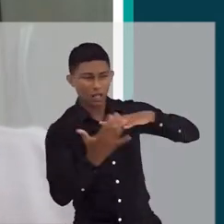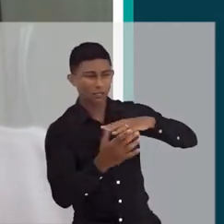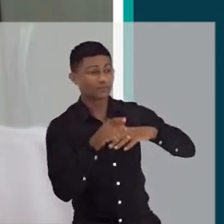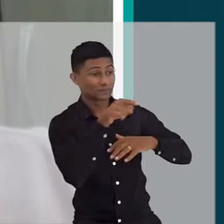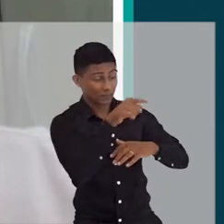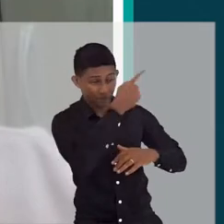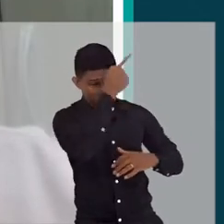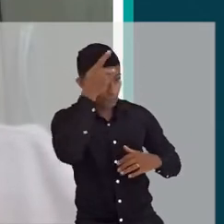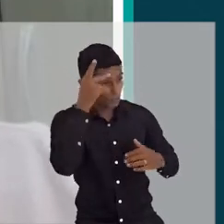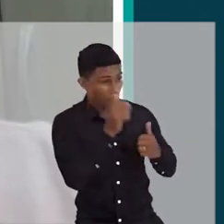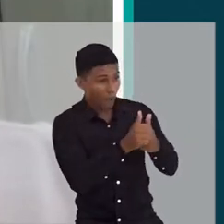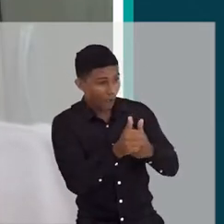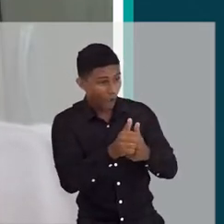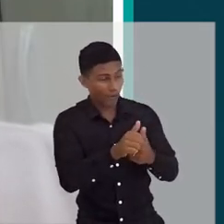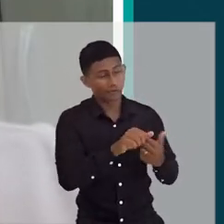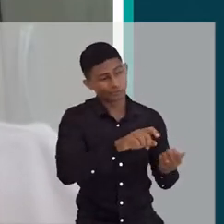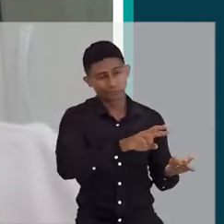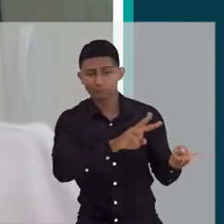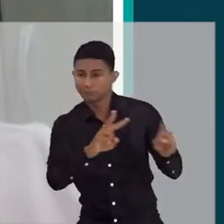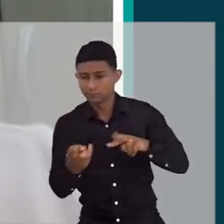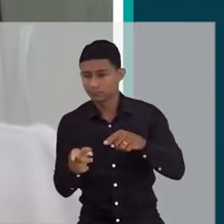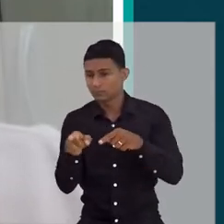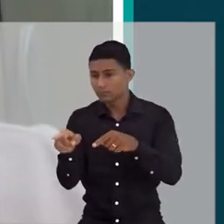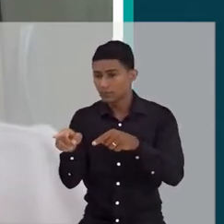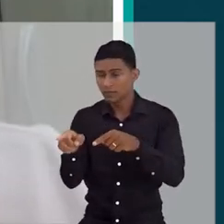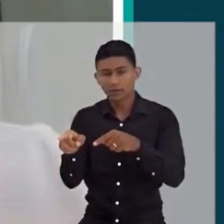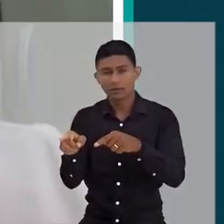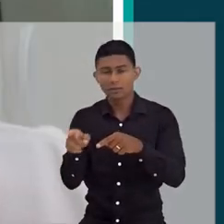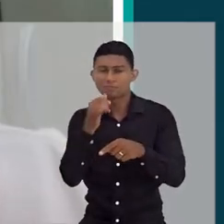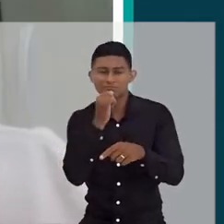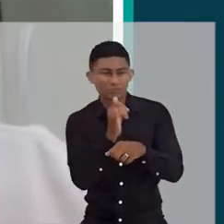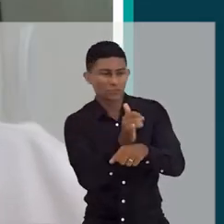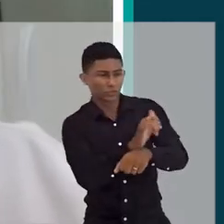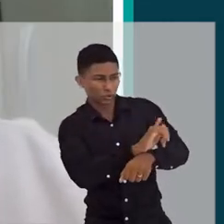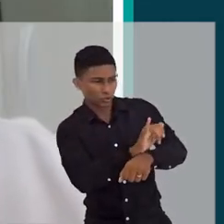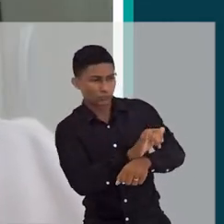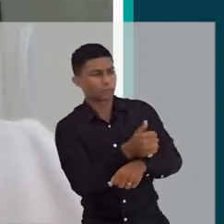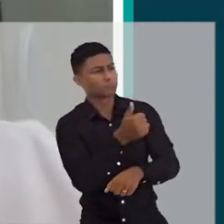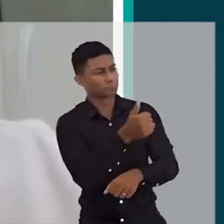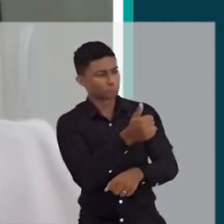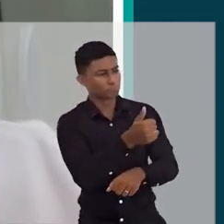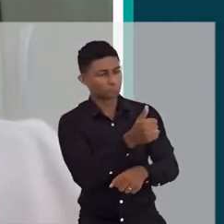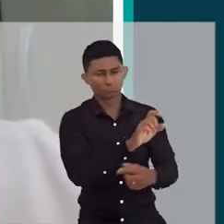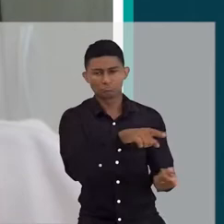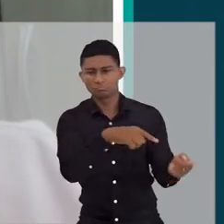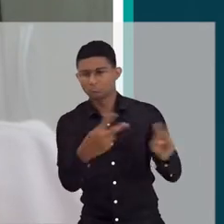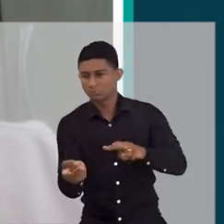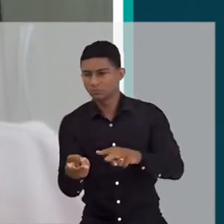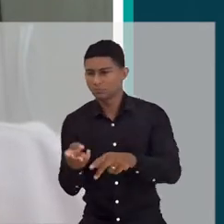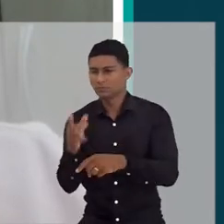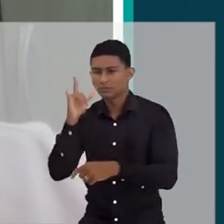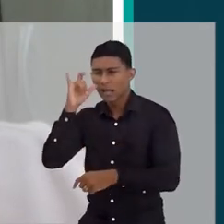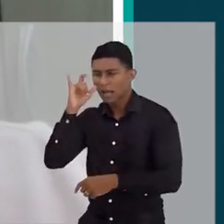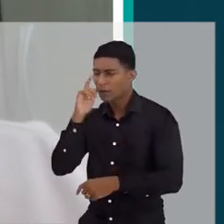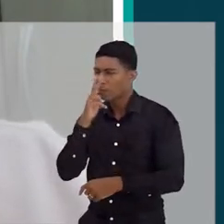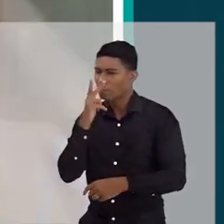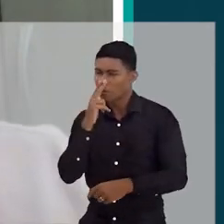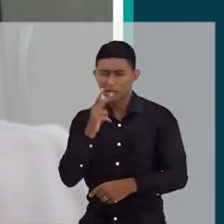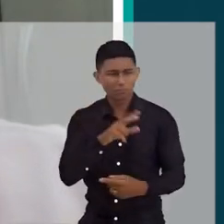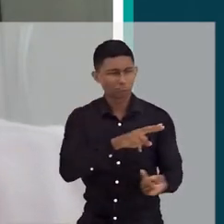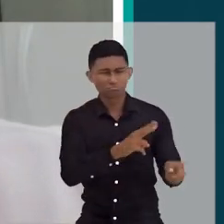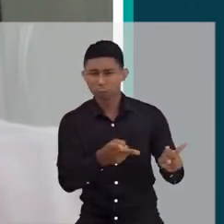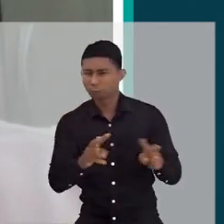porque muitas vezes as pessoas não estão, né? Você tem lá tantos mil no Instagram, mas você tem o YouTube também. Mas as pessoas não migram com